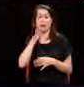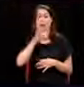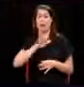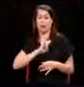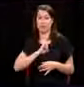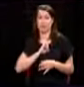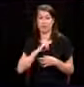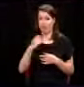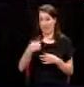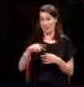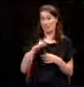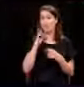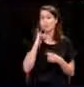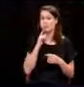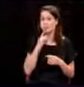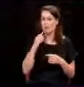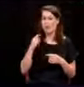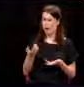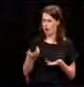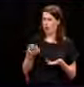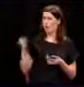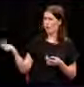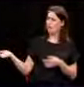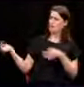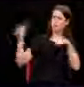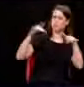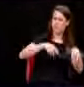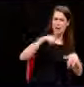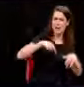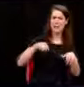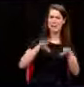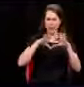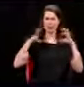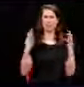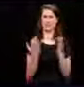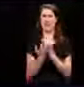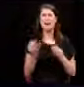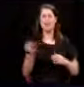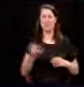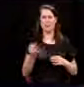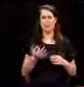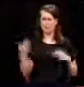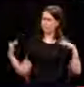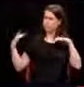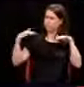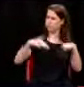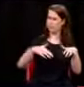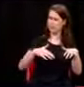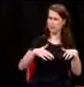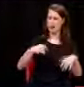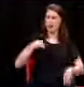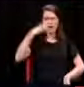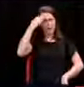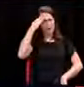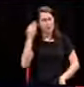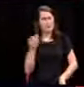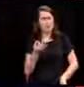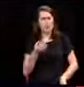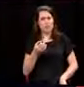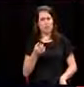vivem o futebol e o Benfica e vêm ao estádio como ninguém. Portanto, Sim, claro acredito que sim. que sejam muitos benfiquistas que vão